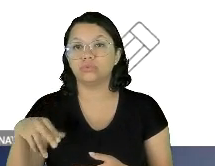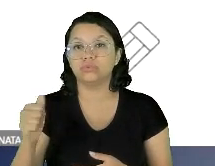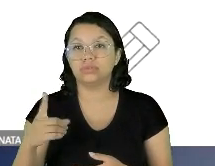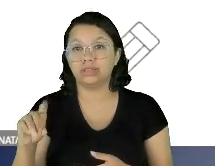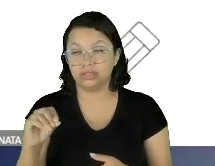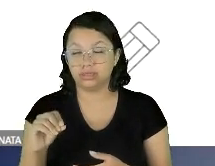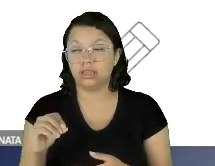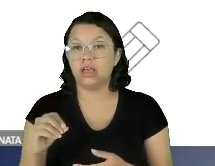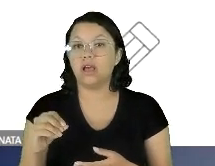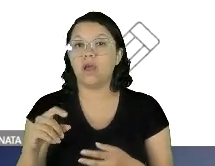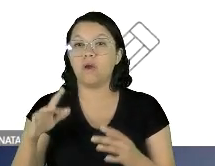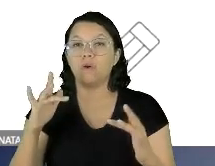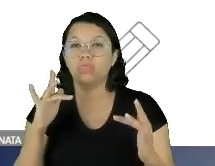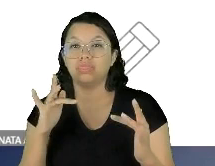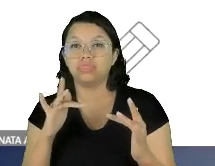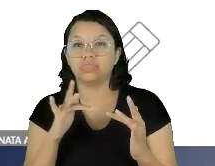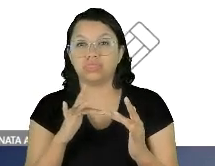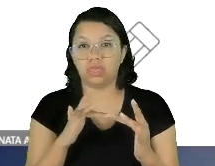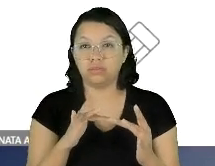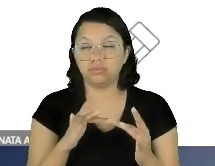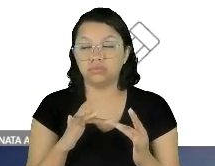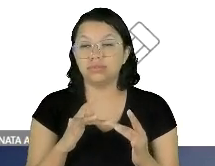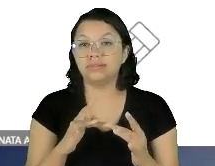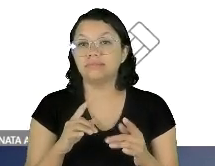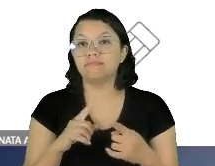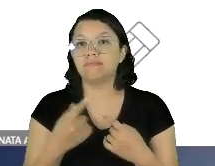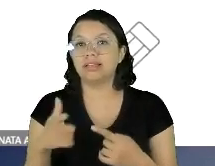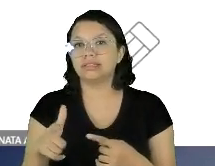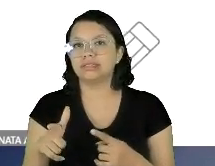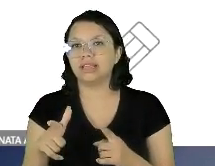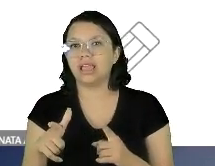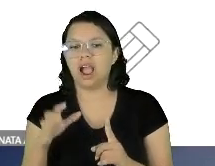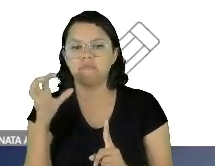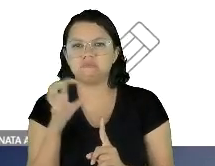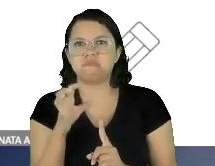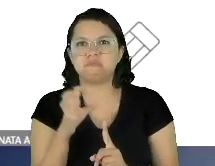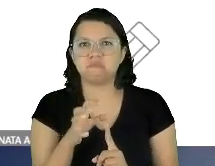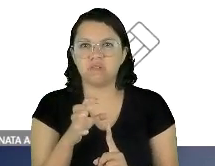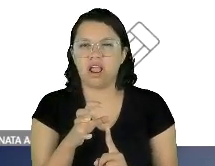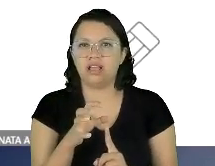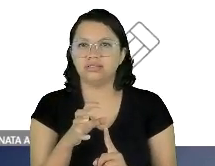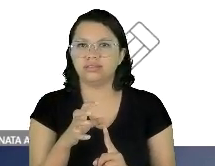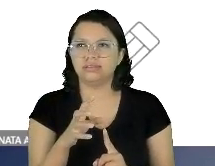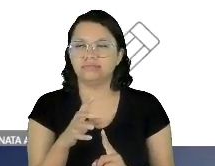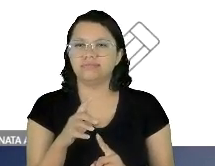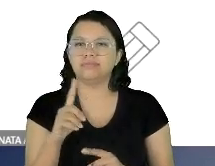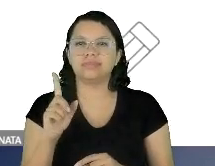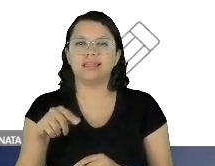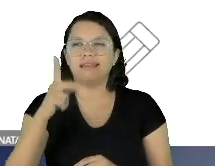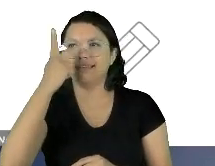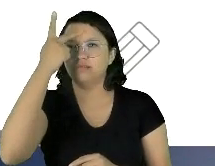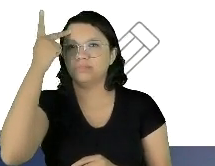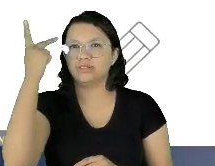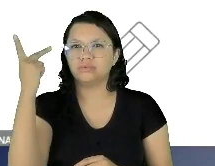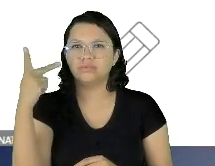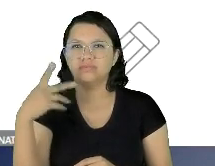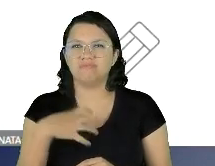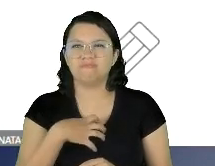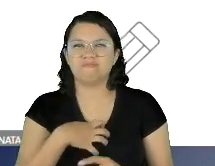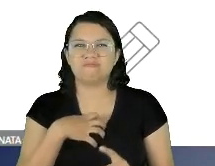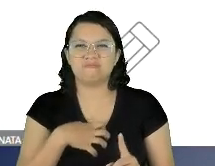recurso da força ou da ameaça. É a importunação mesmo, é aquela pessoa que vai lá incomodar a